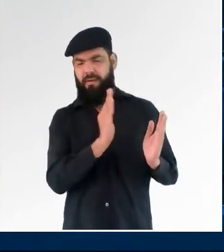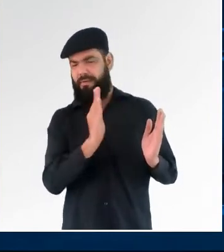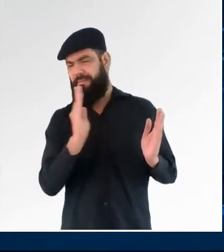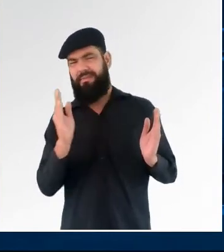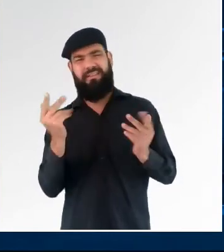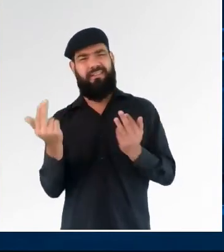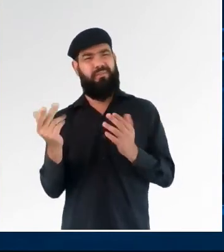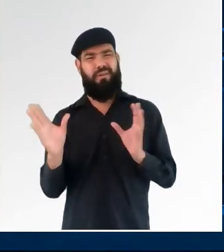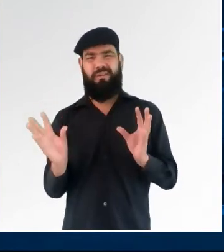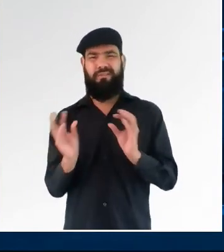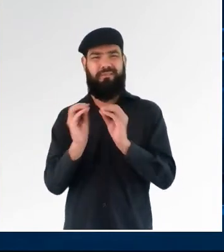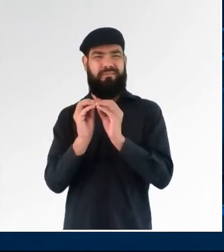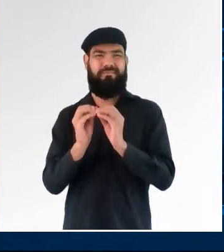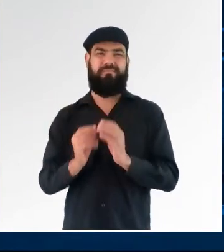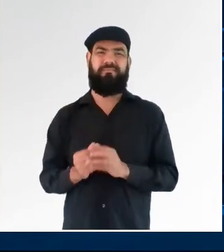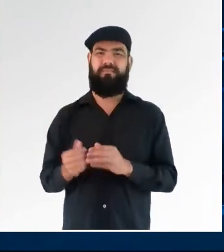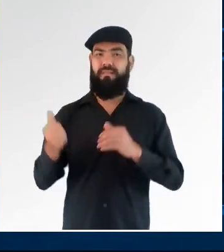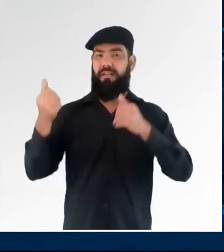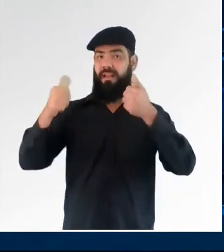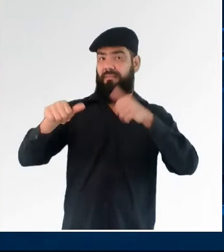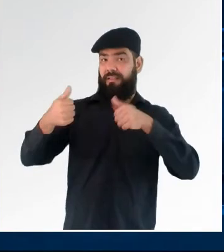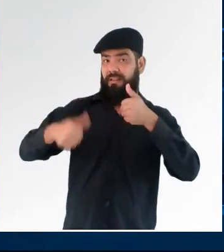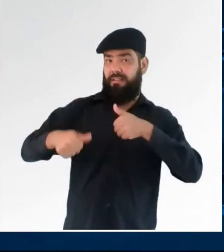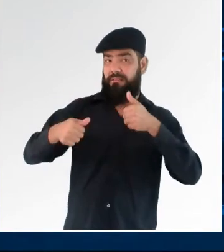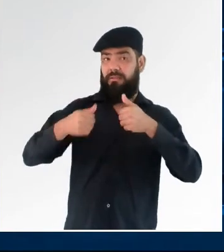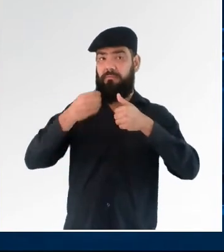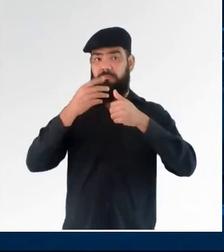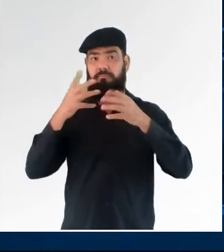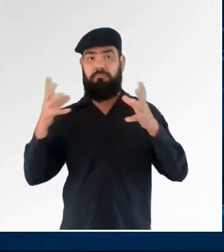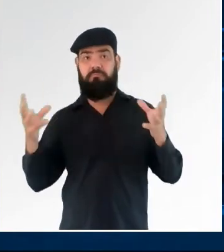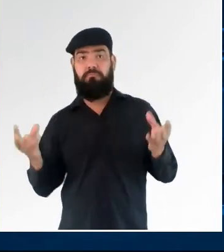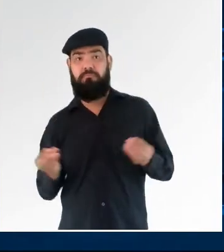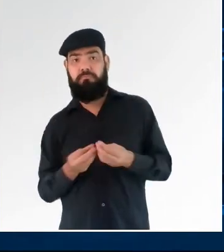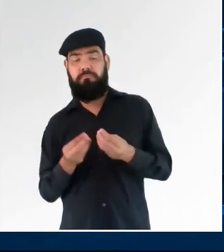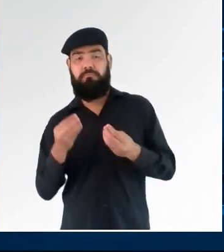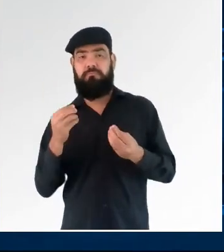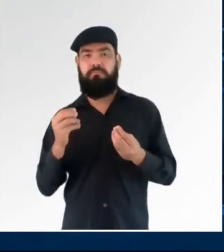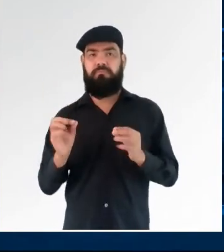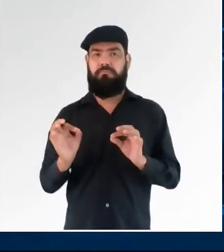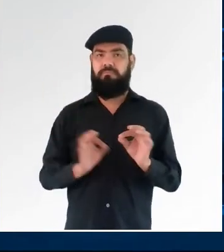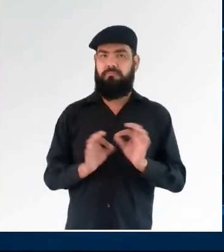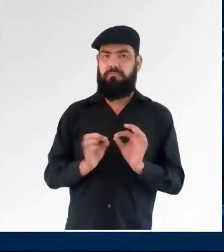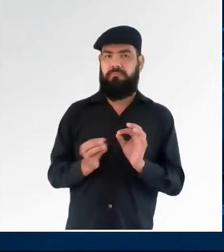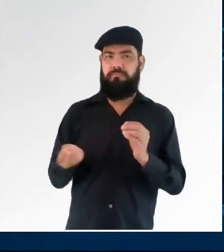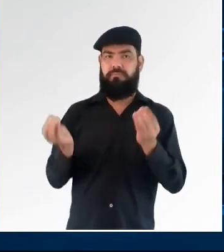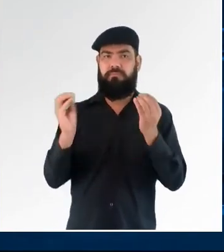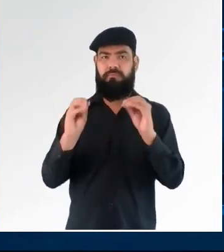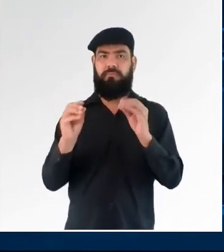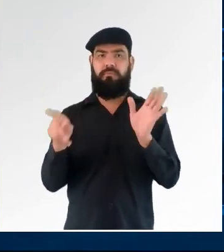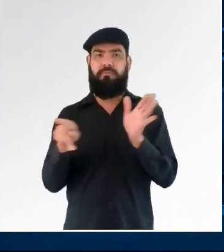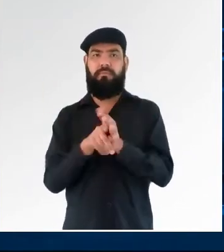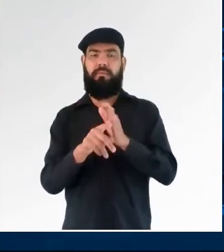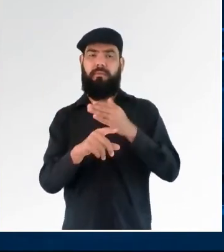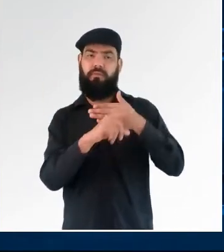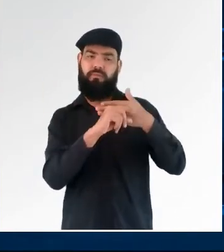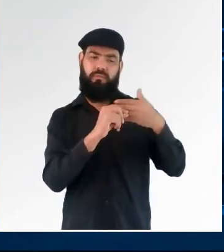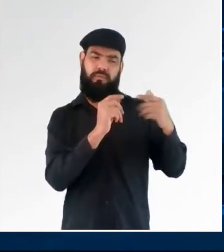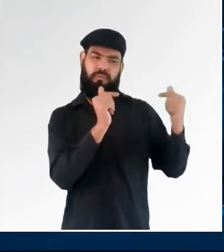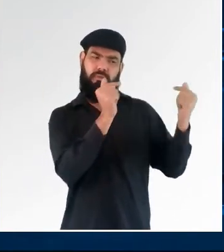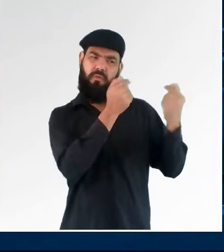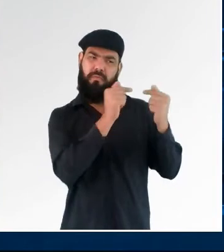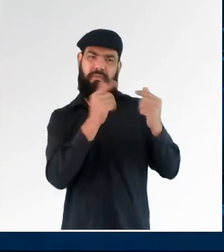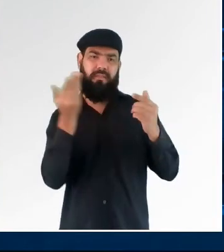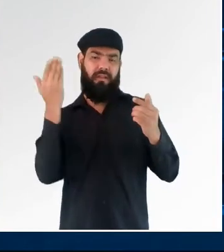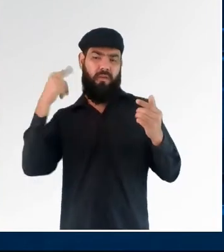A avaliação da obra em relação ao conjunto das obras desse mesmo autor. Né? Você vai ter que ler e vai